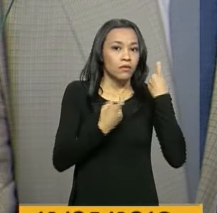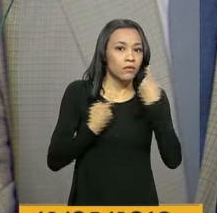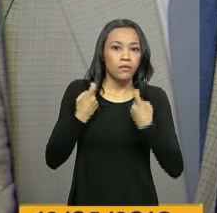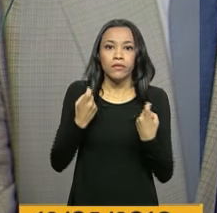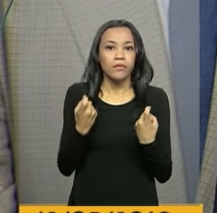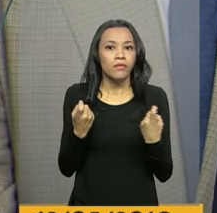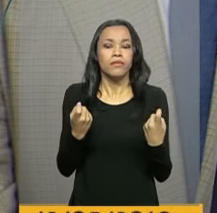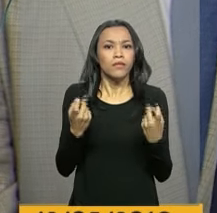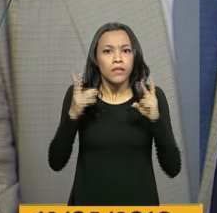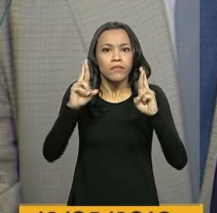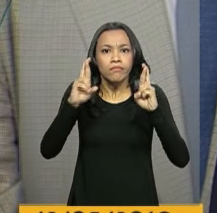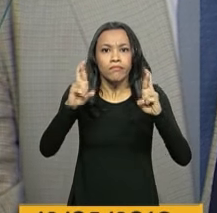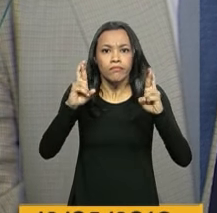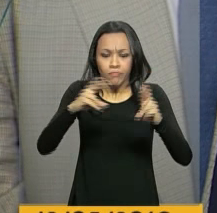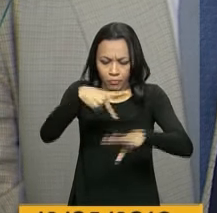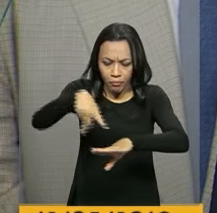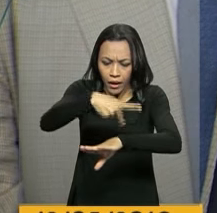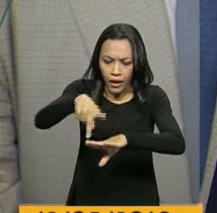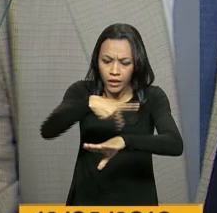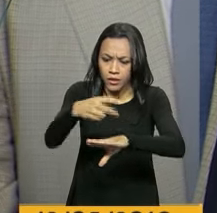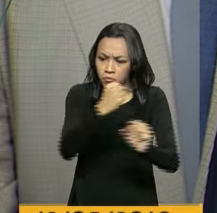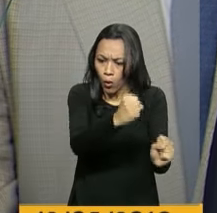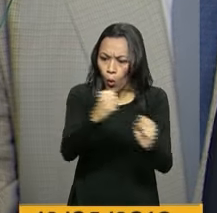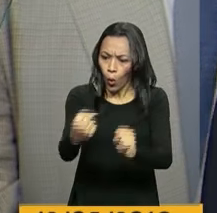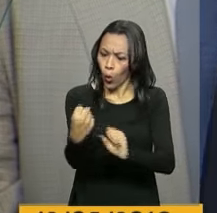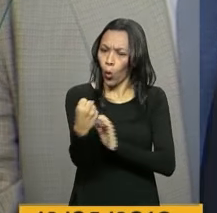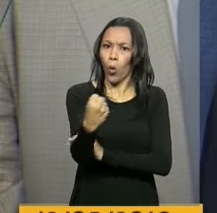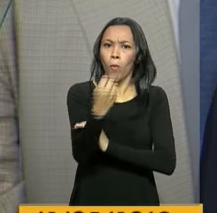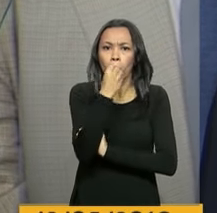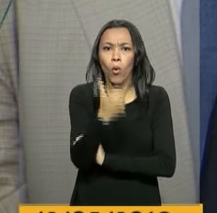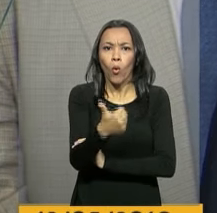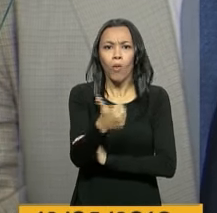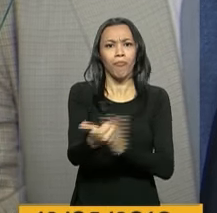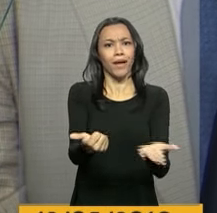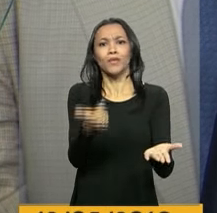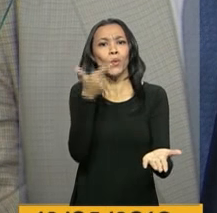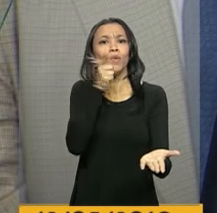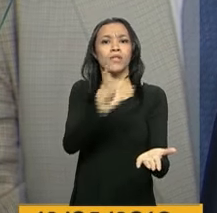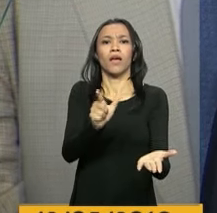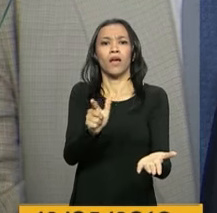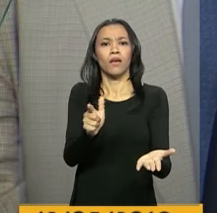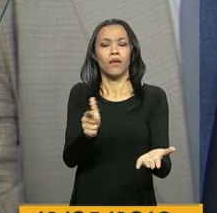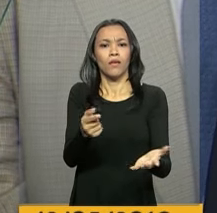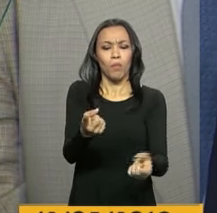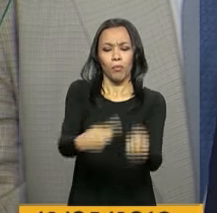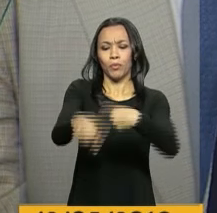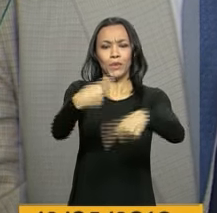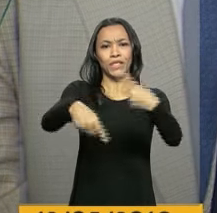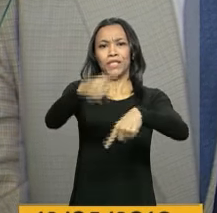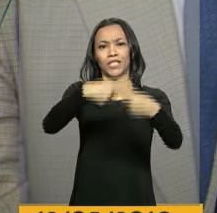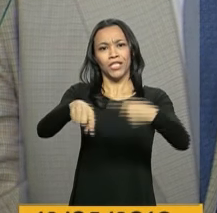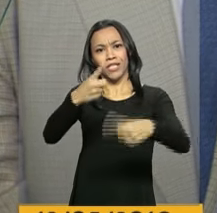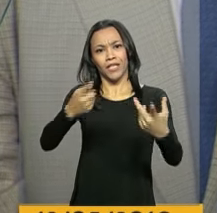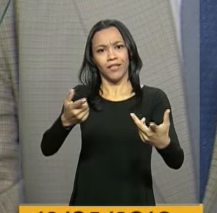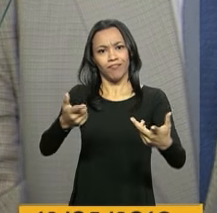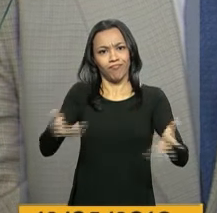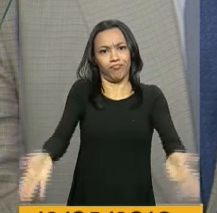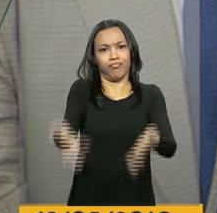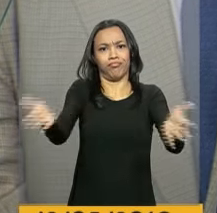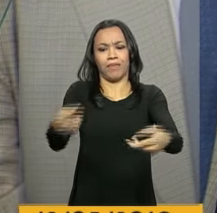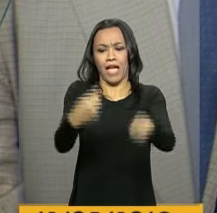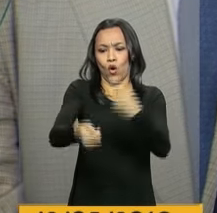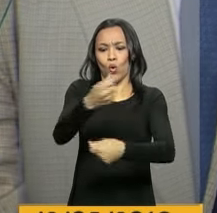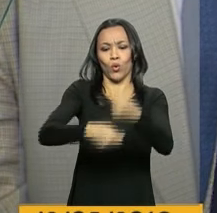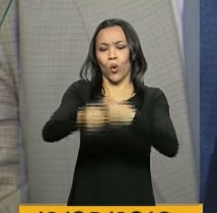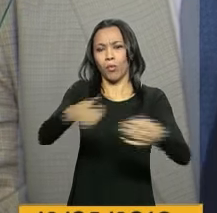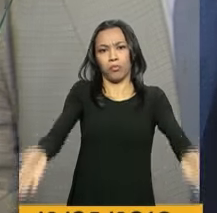com potencialidades extraordinárias e que não consegue levar adiante uma política econômica geradora de empregos para